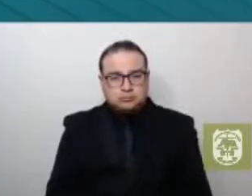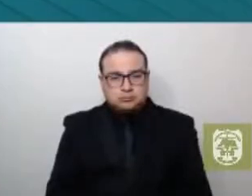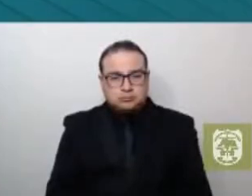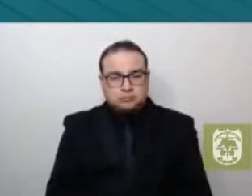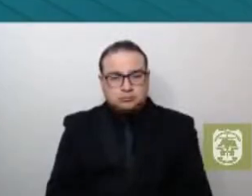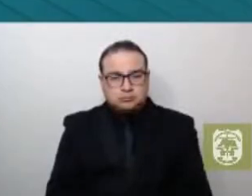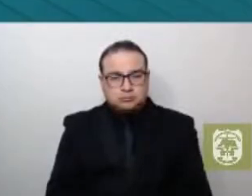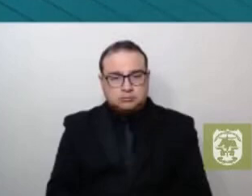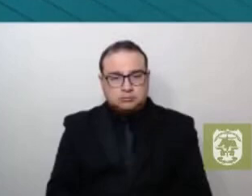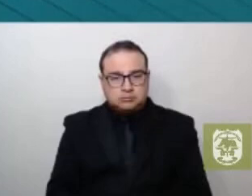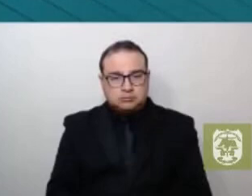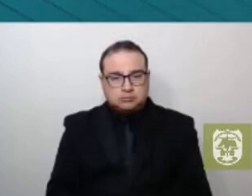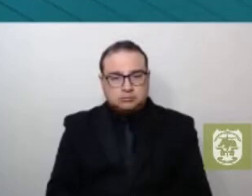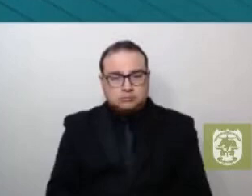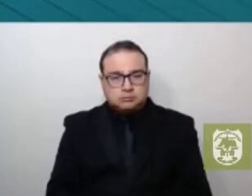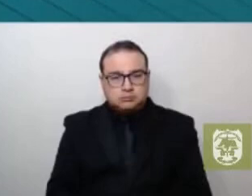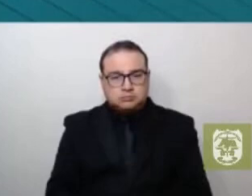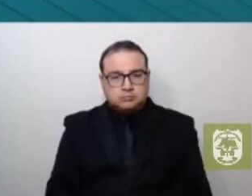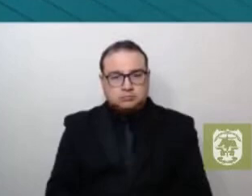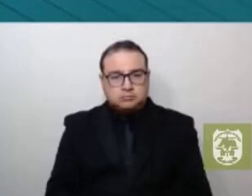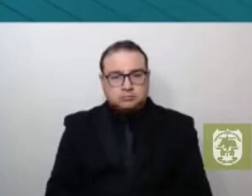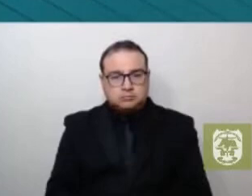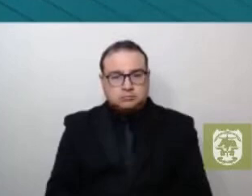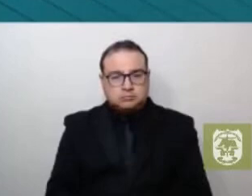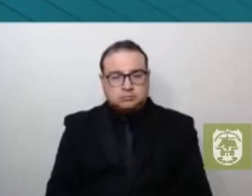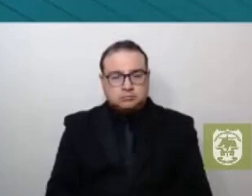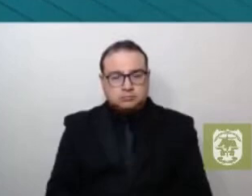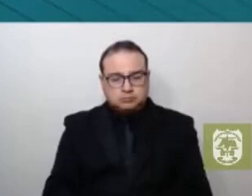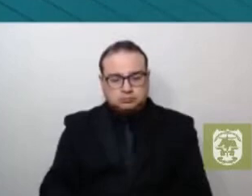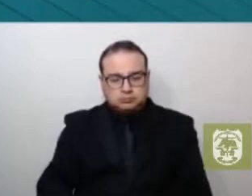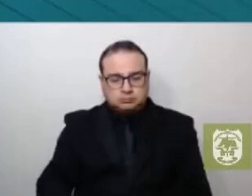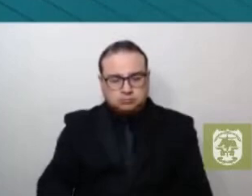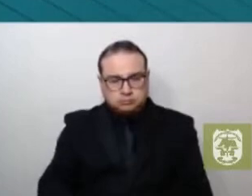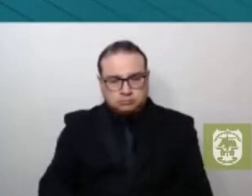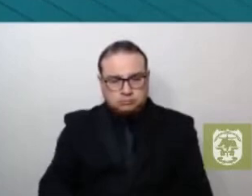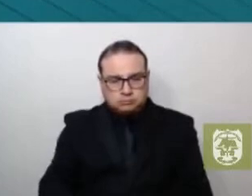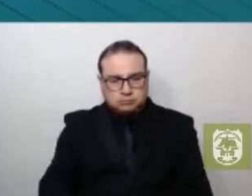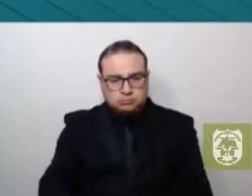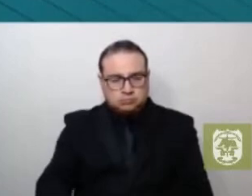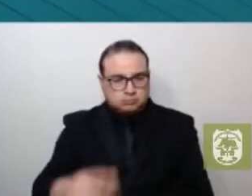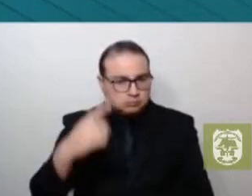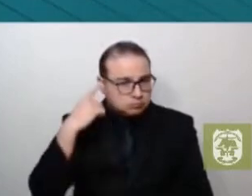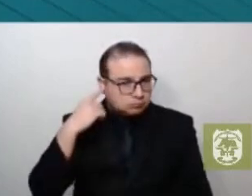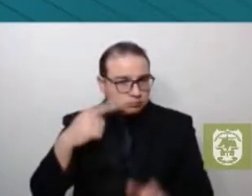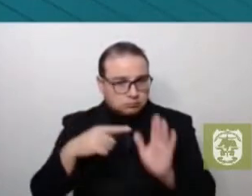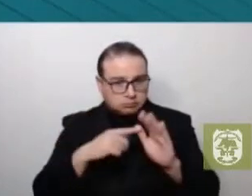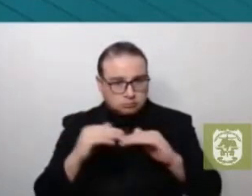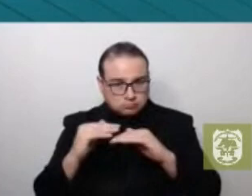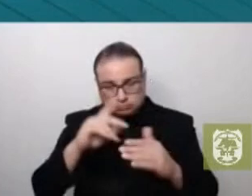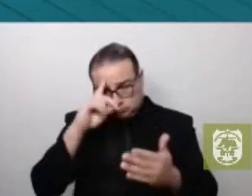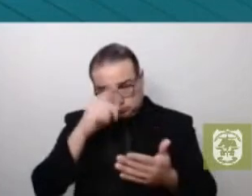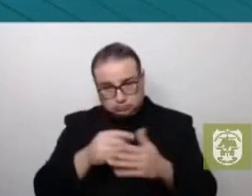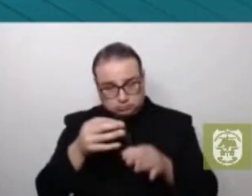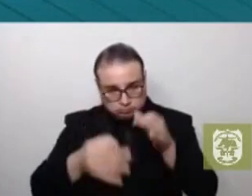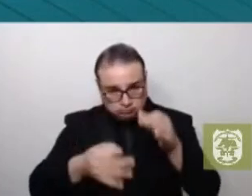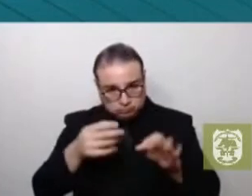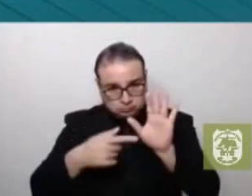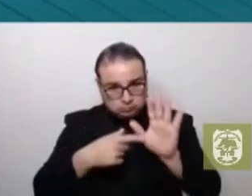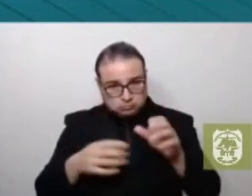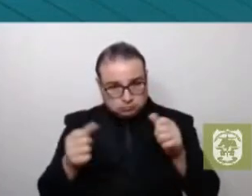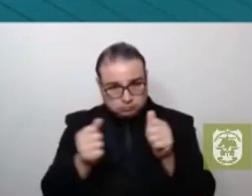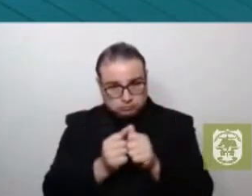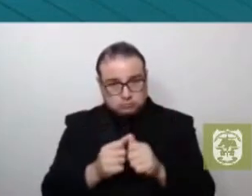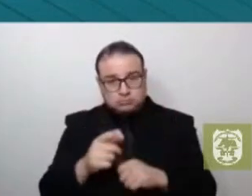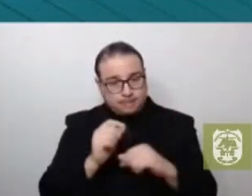de adolescentes e jovens que se envolveram em infrações no estado do Rio Grande do Norte. A plataforma vai permitir